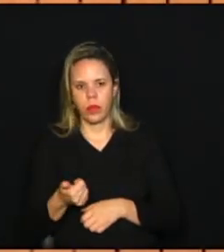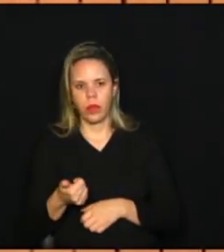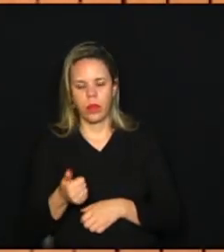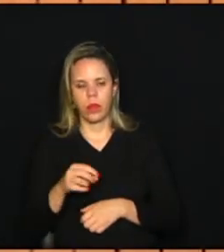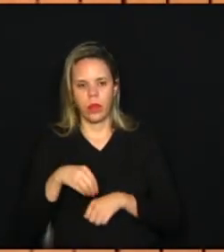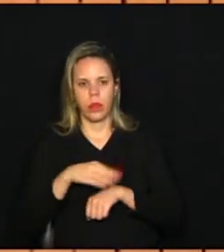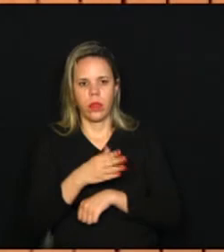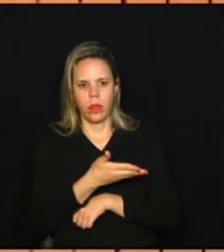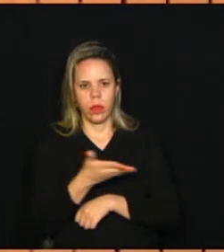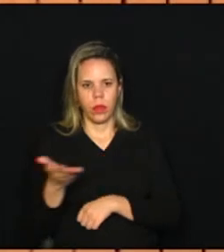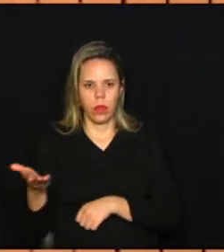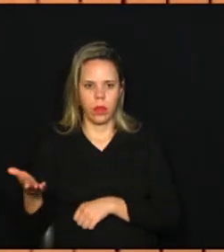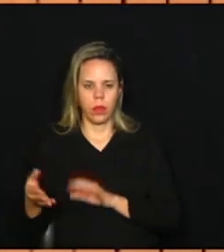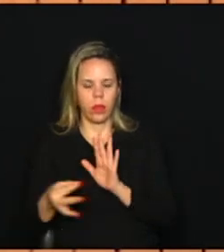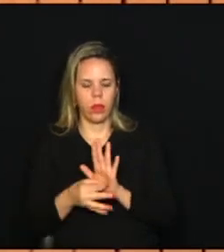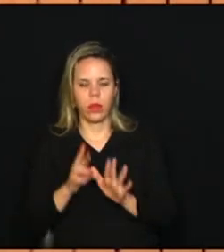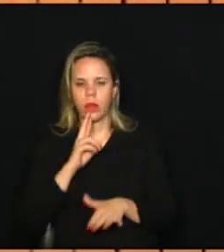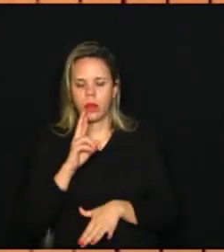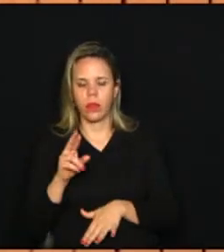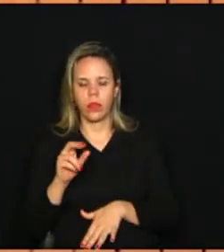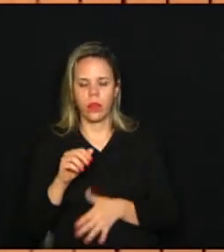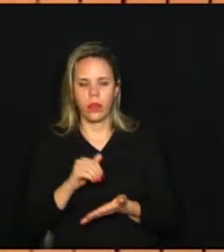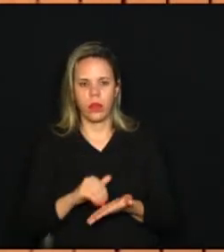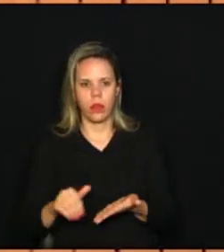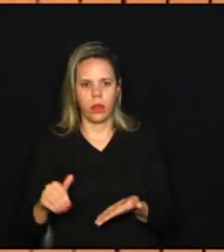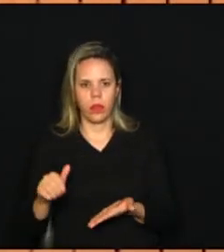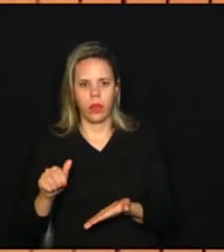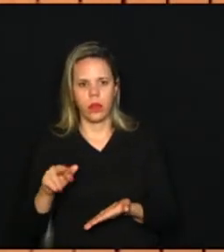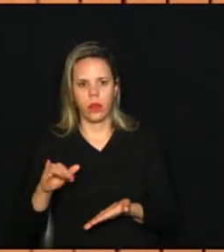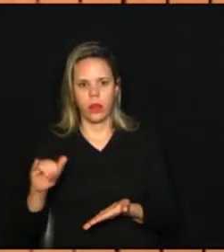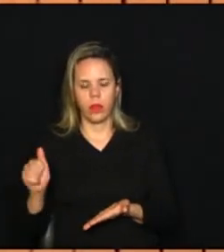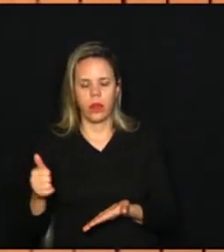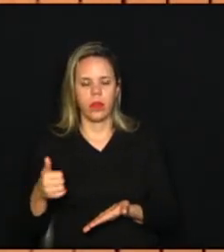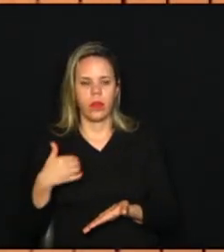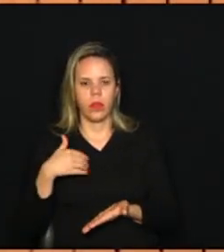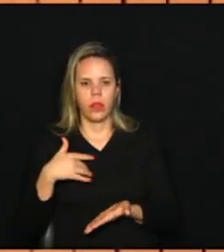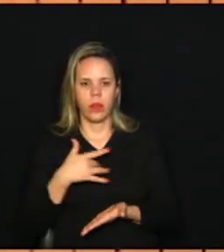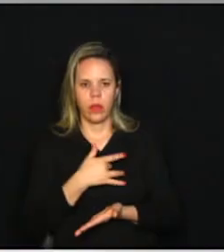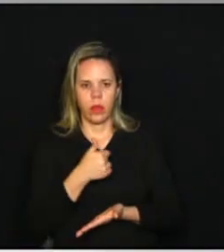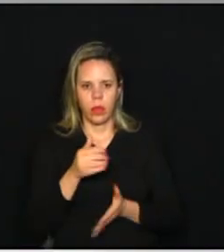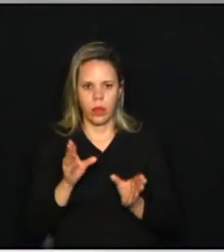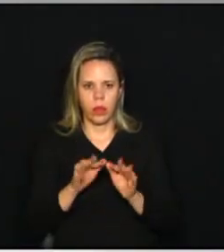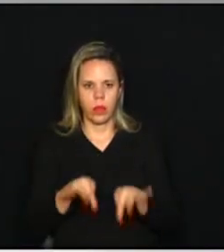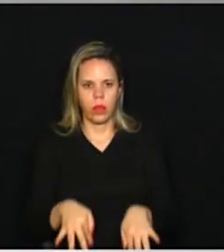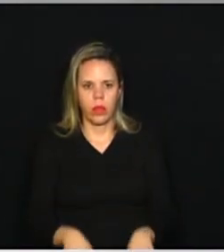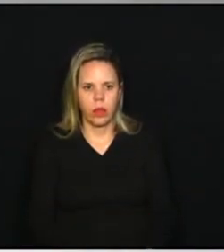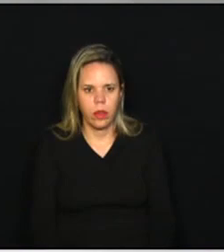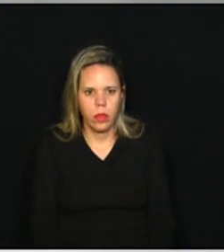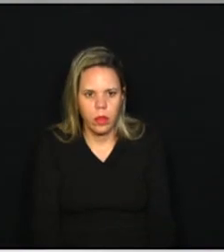passa para você e para a André, e aí a gente finaliza, tá bom?